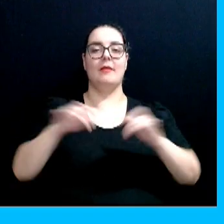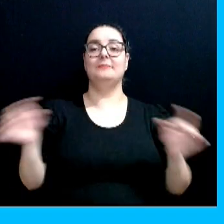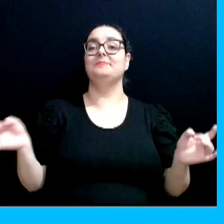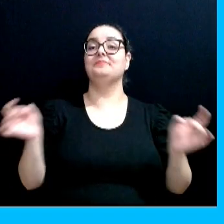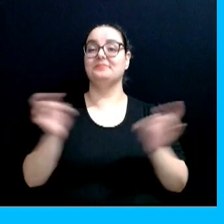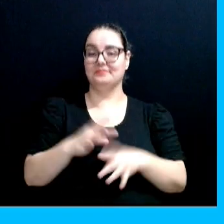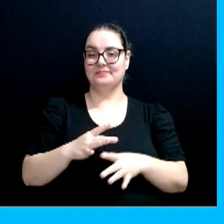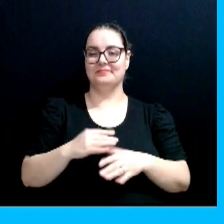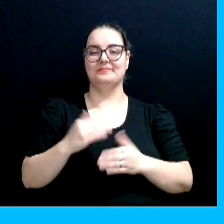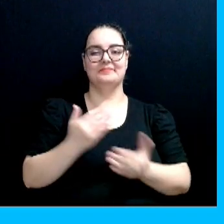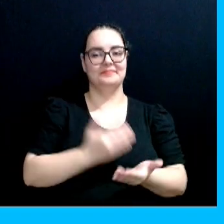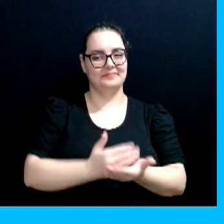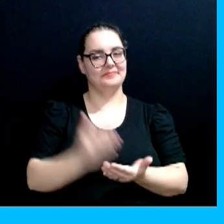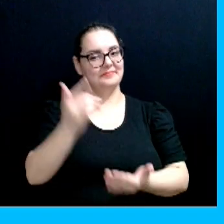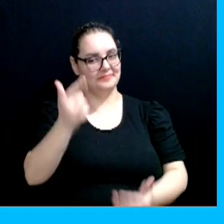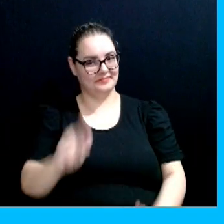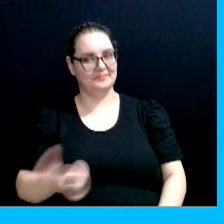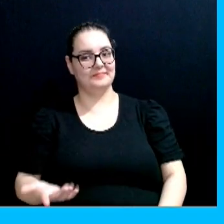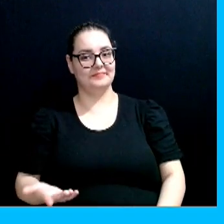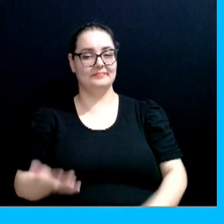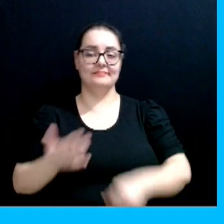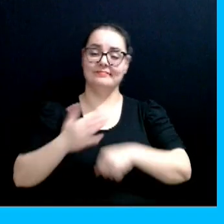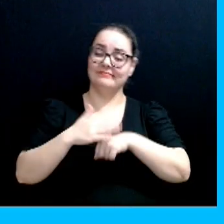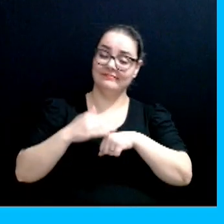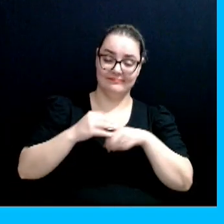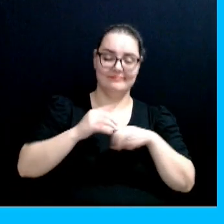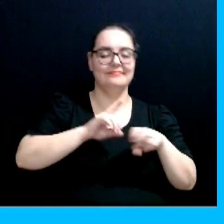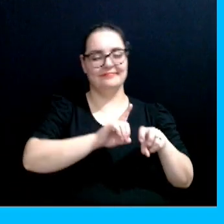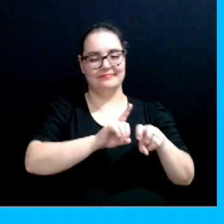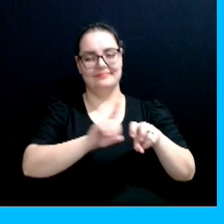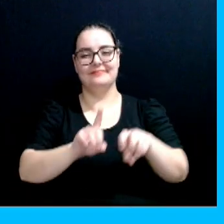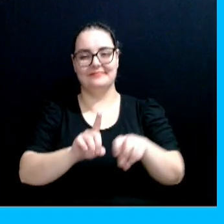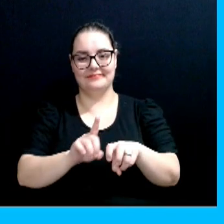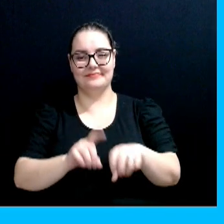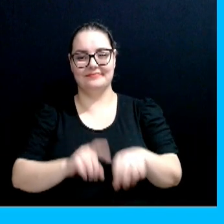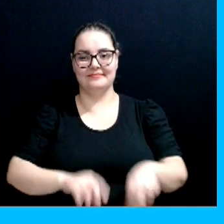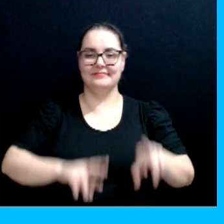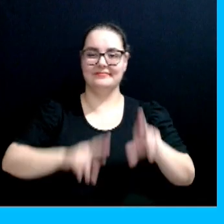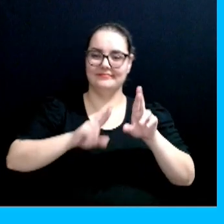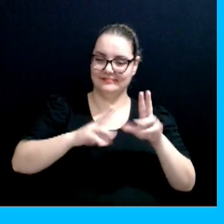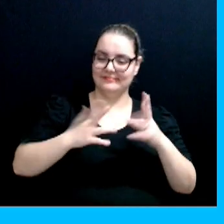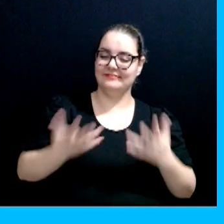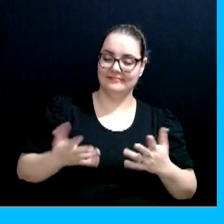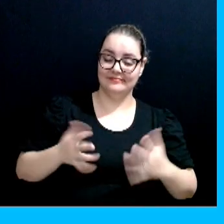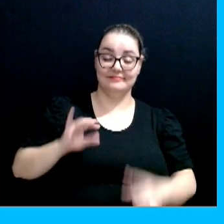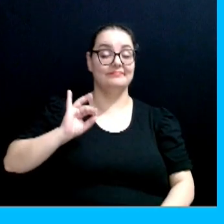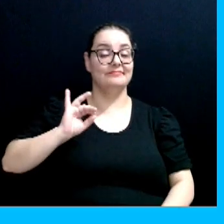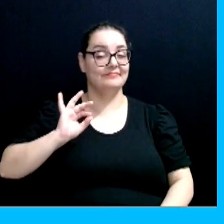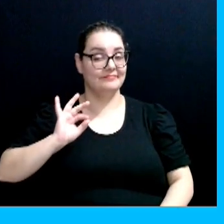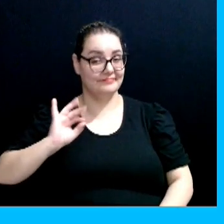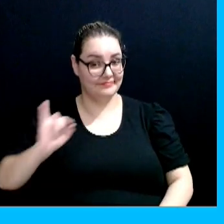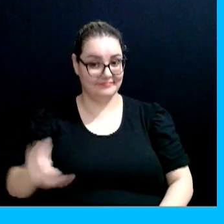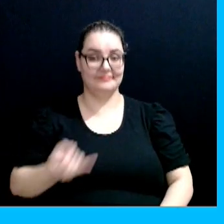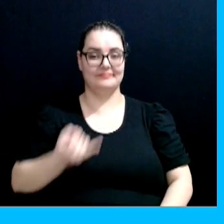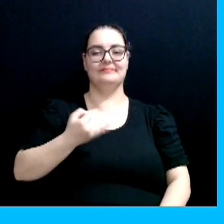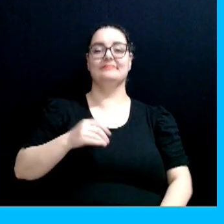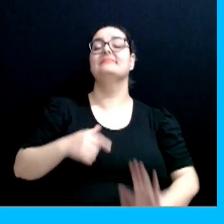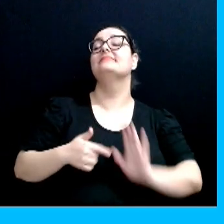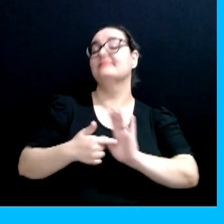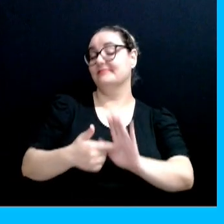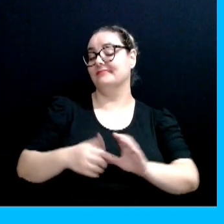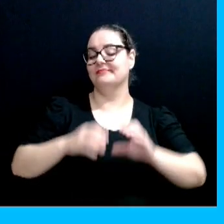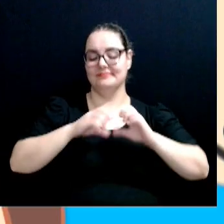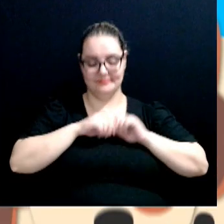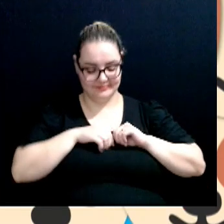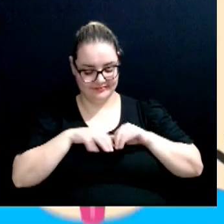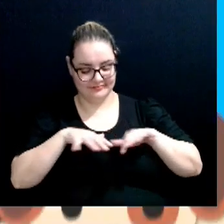recomeçar. Dócil e muito companheiro, ele espera apenas uma oportunidade para mostrar todo o amor que tem